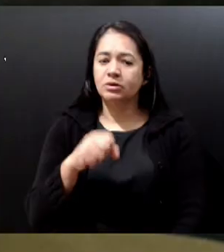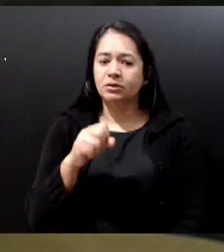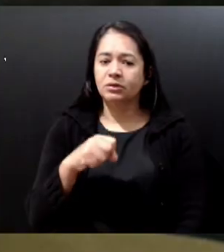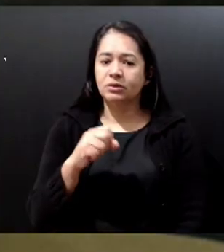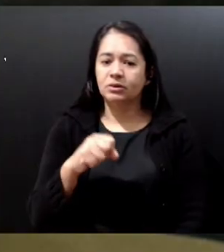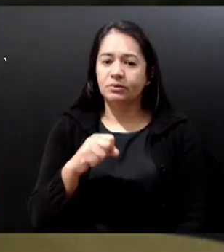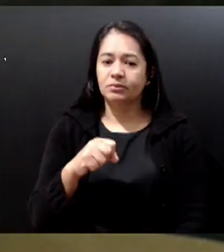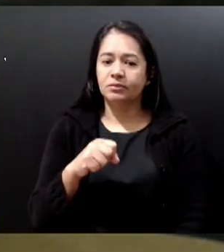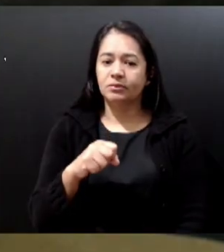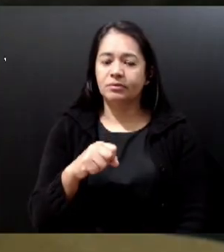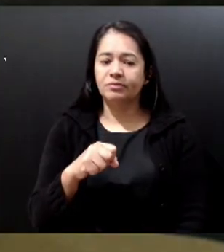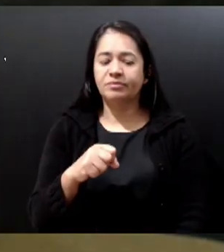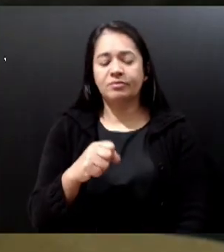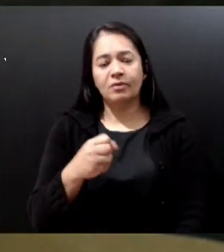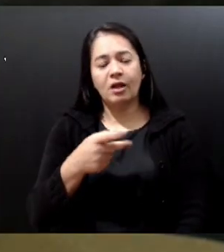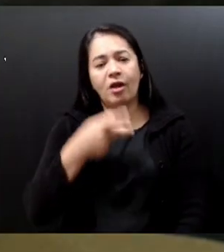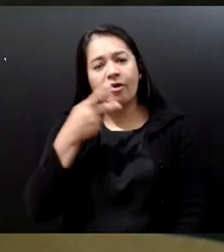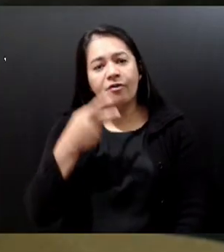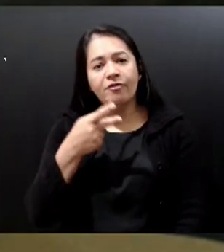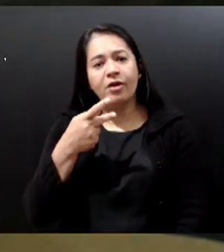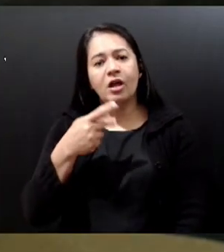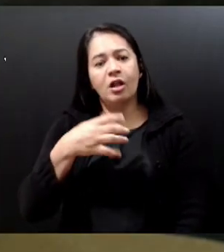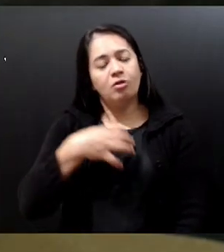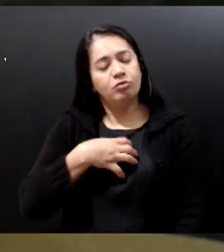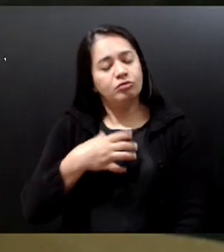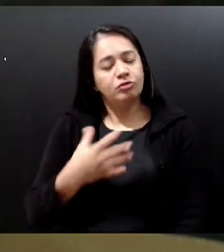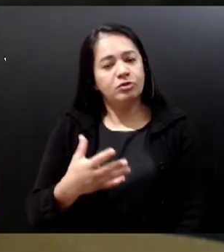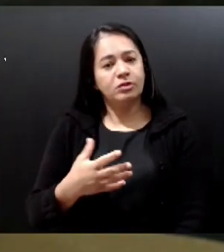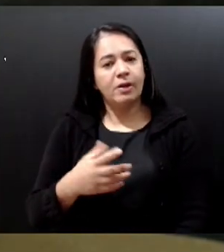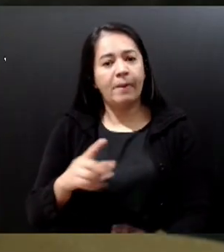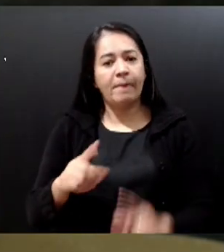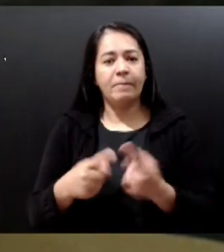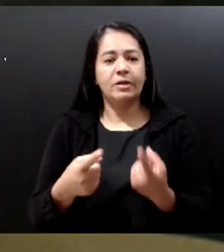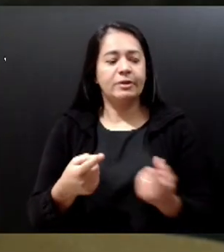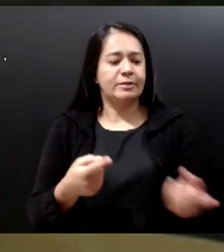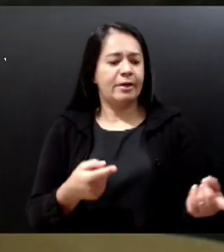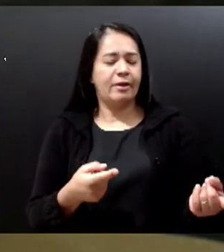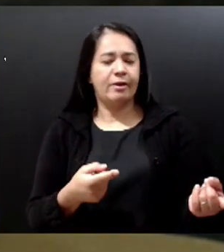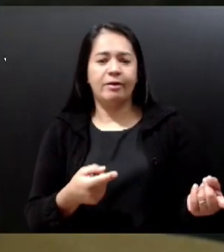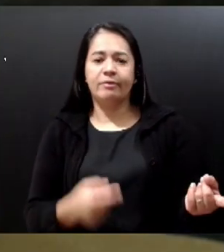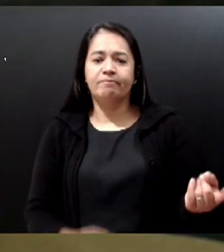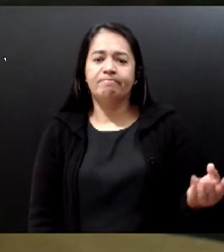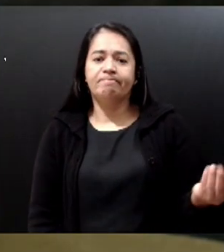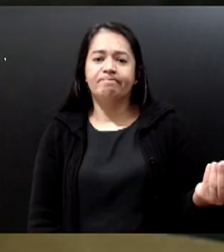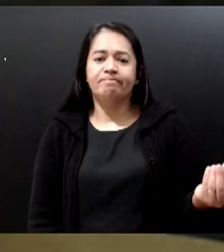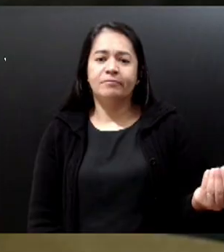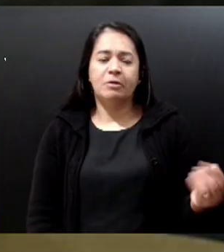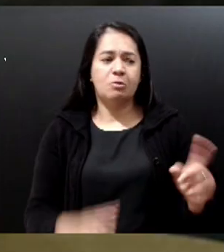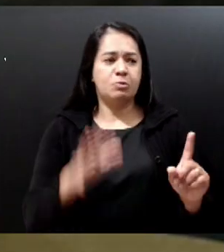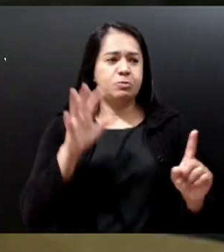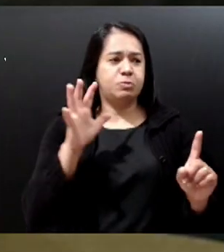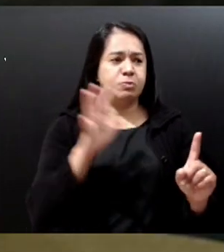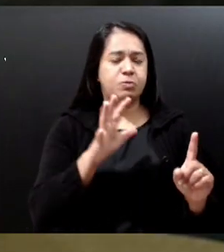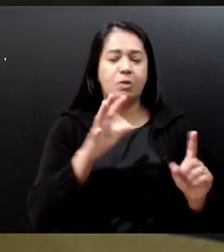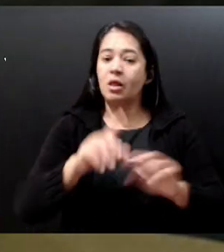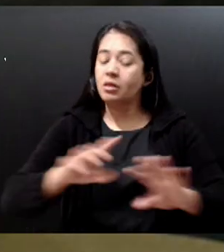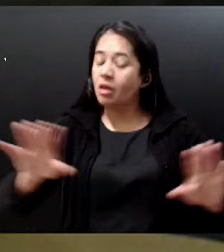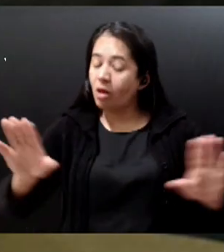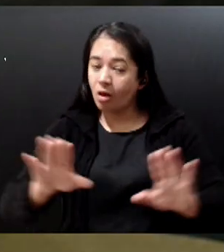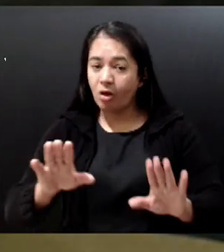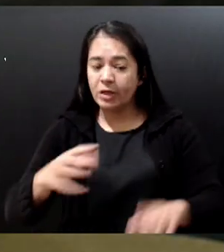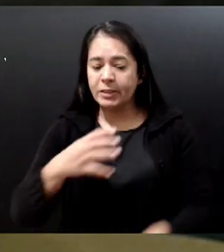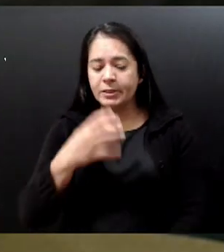falar sobre a situação sem que ela seja, pressionada, sem que ela sinta vergonha, sem